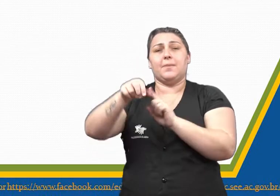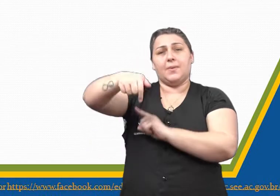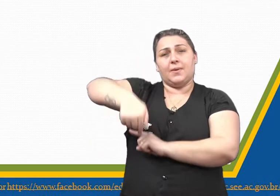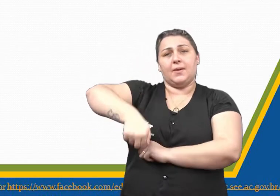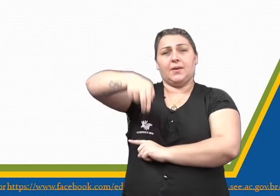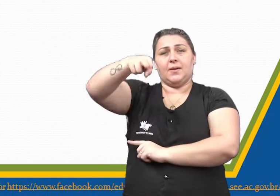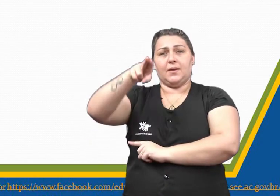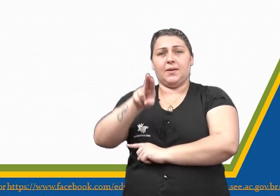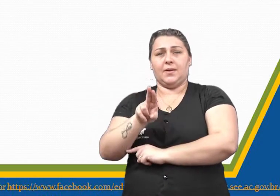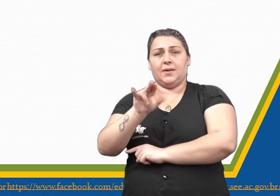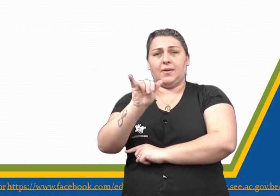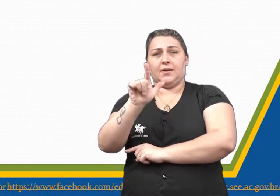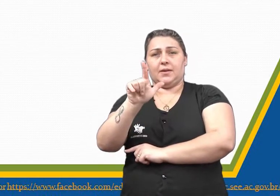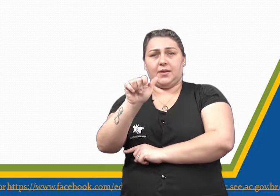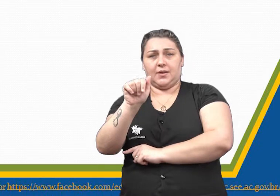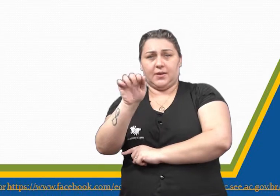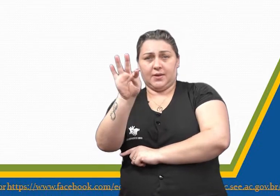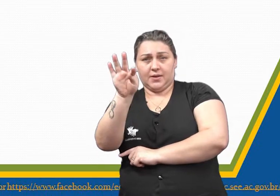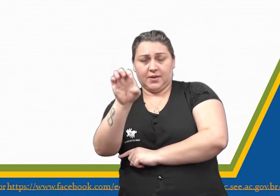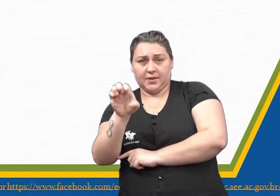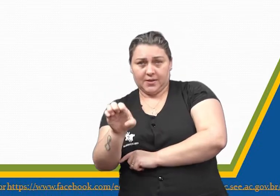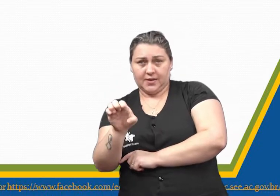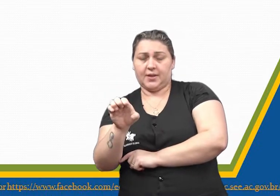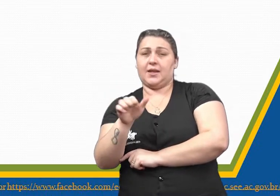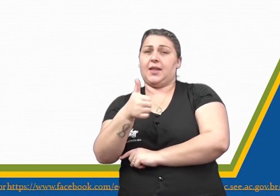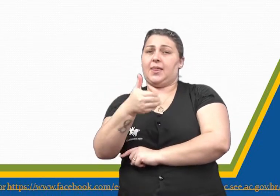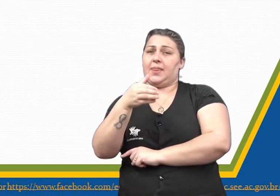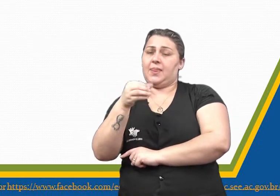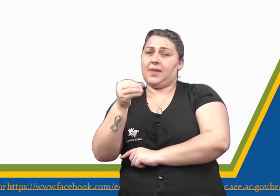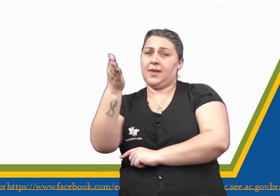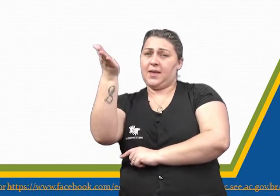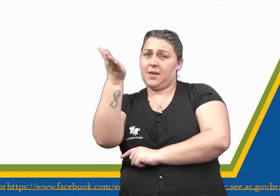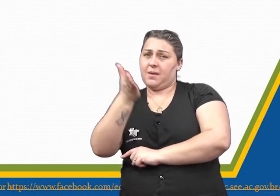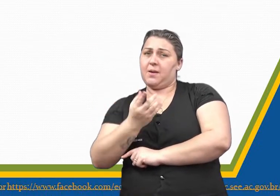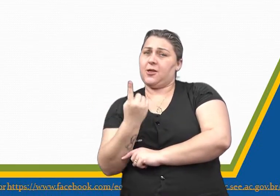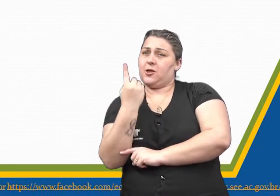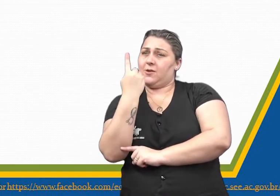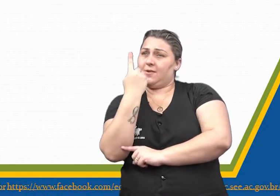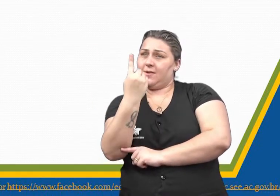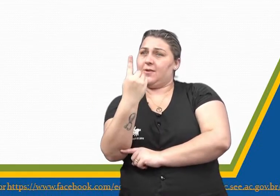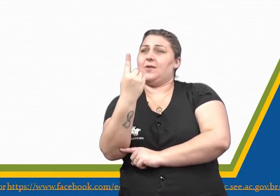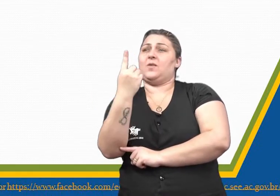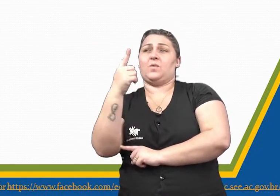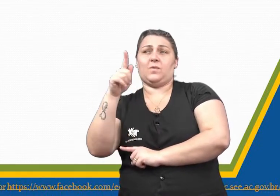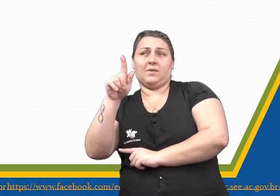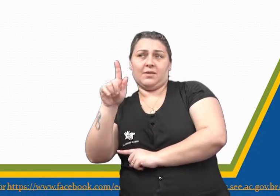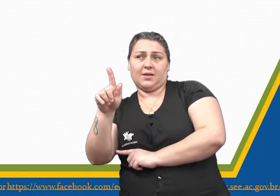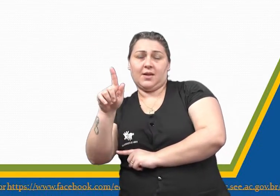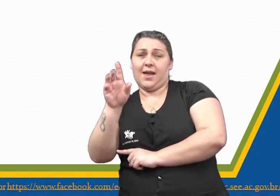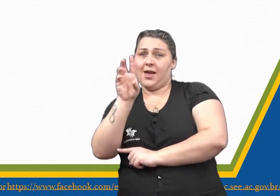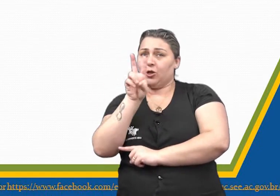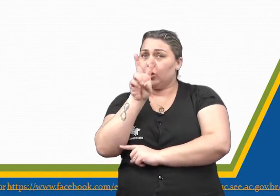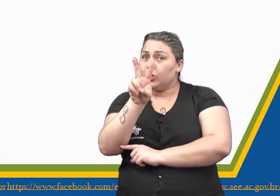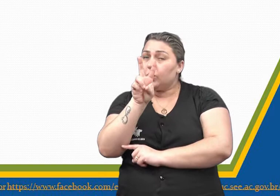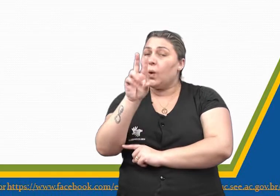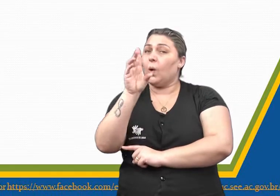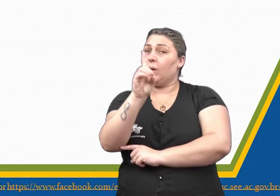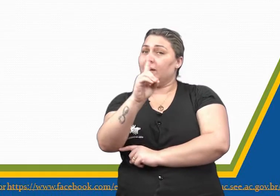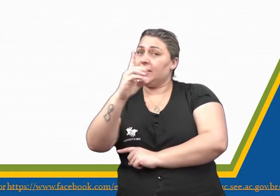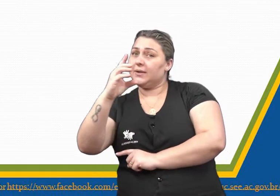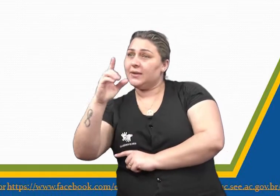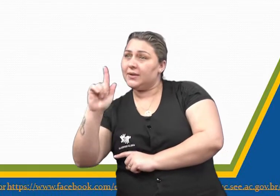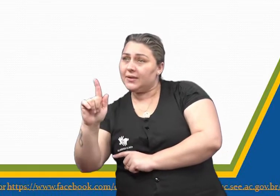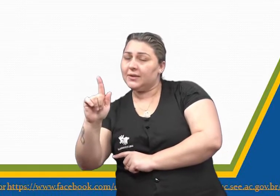corresponde à décima parte de 1 grama, né? Que é um decigrama, 2 decigramas. Então, é a